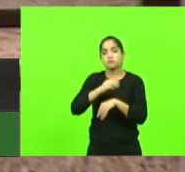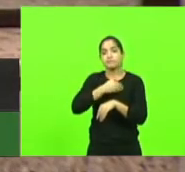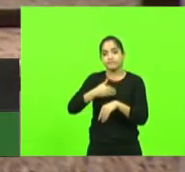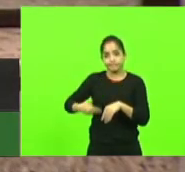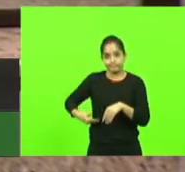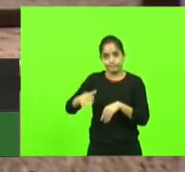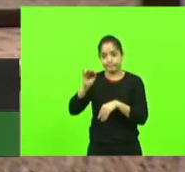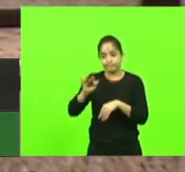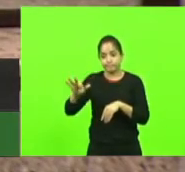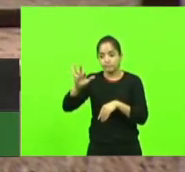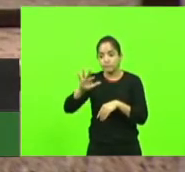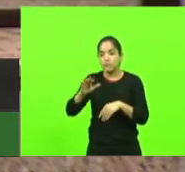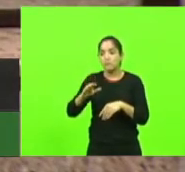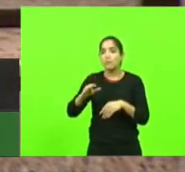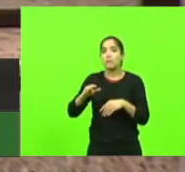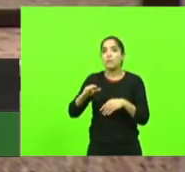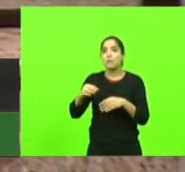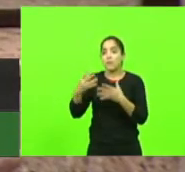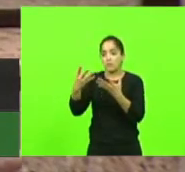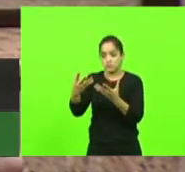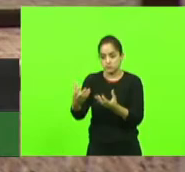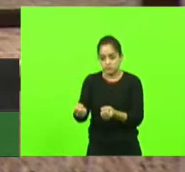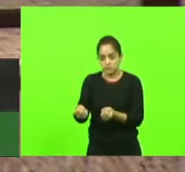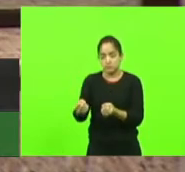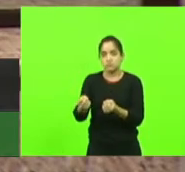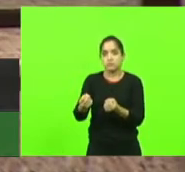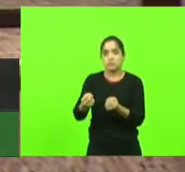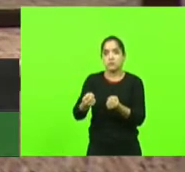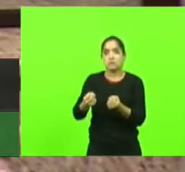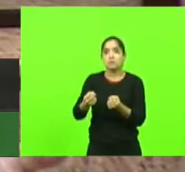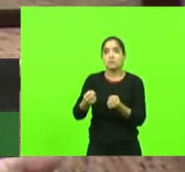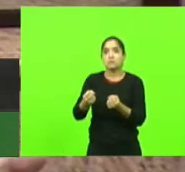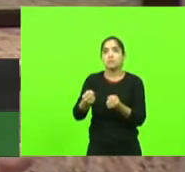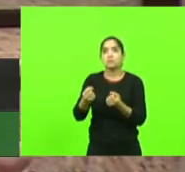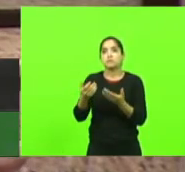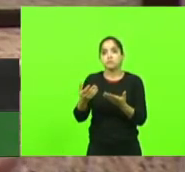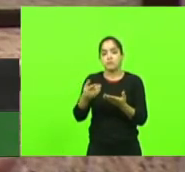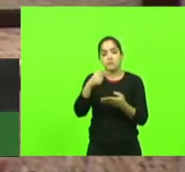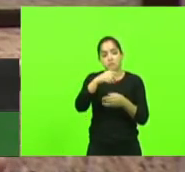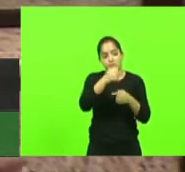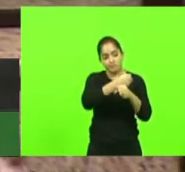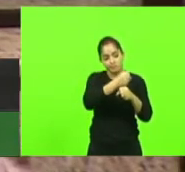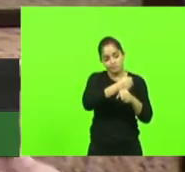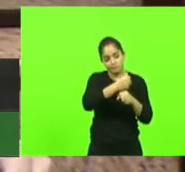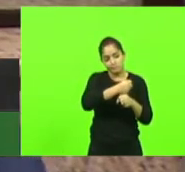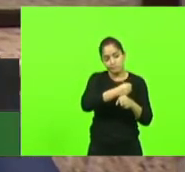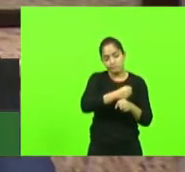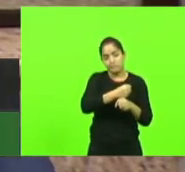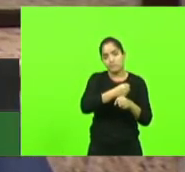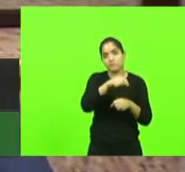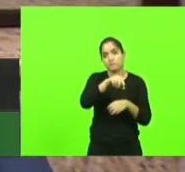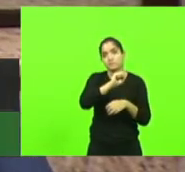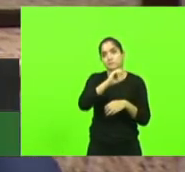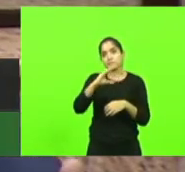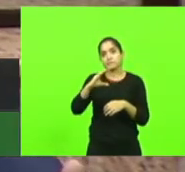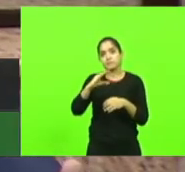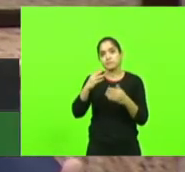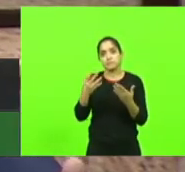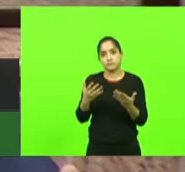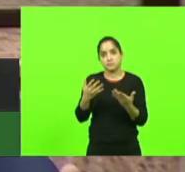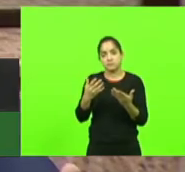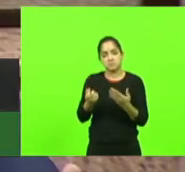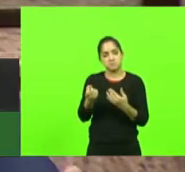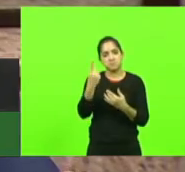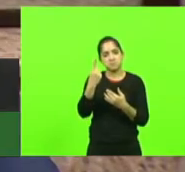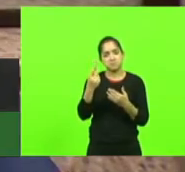a receber tantos milhões para fazer as obras em Santa Catarina. Isso me causa realmente uma estranheza